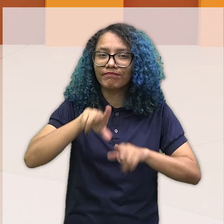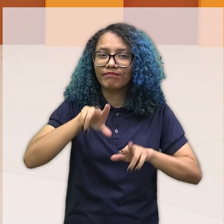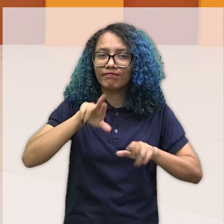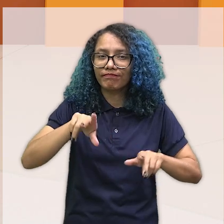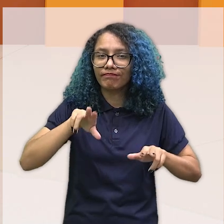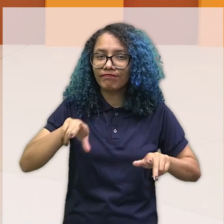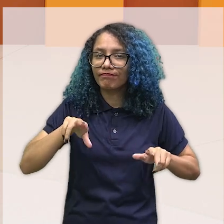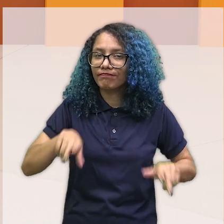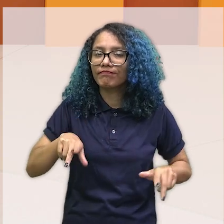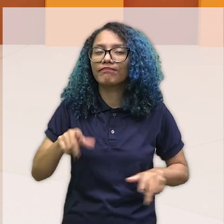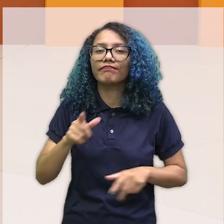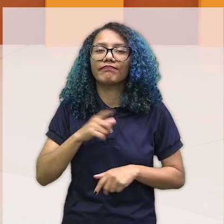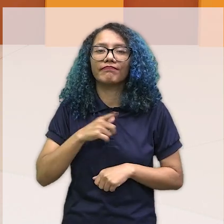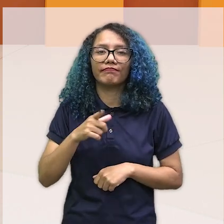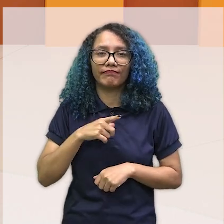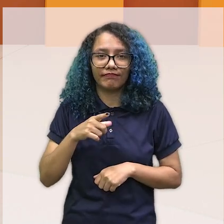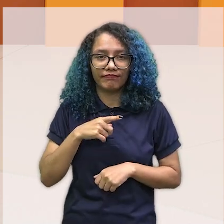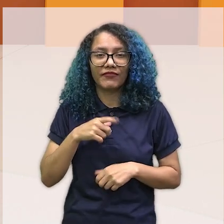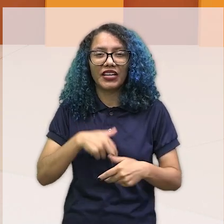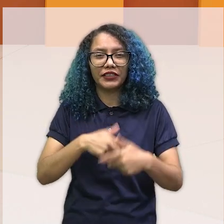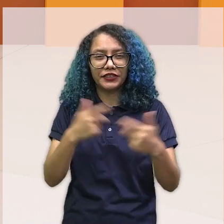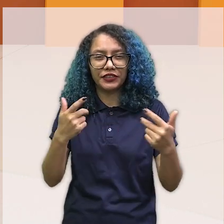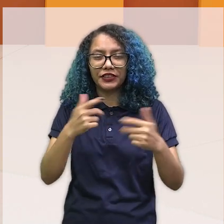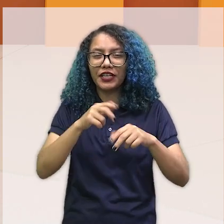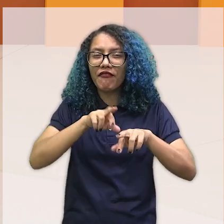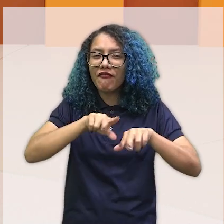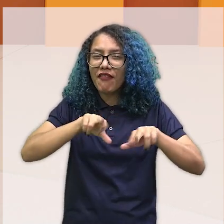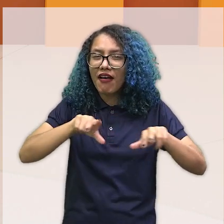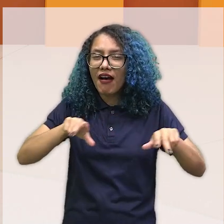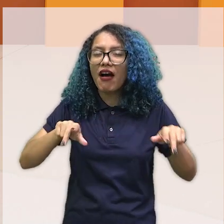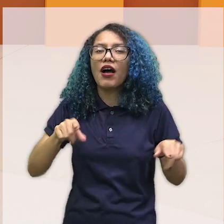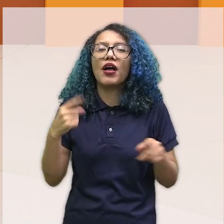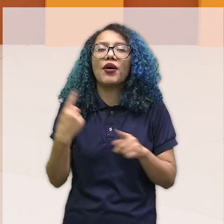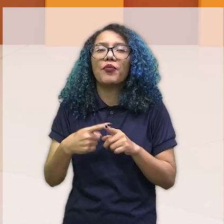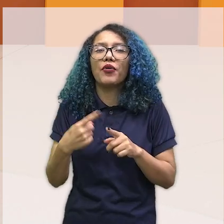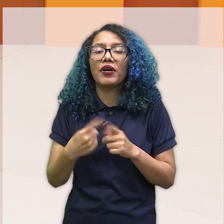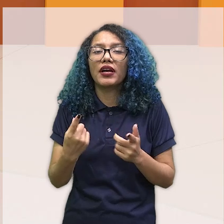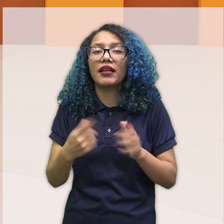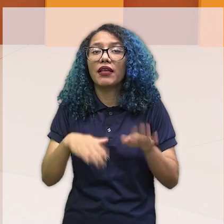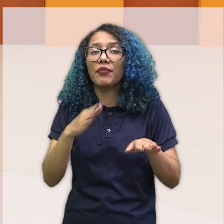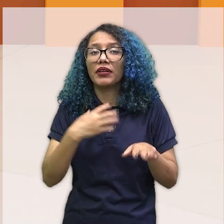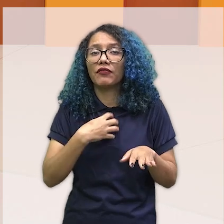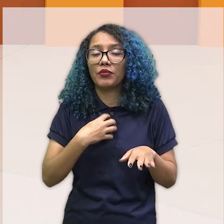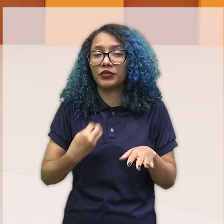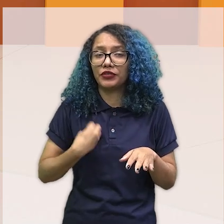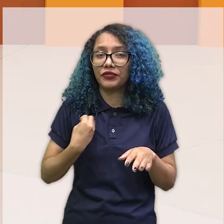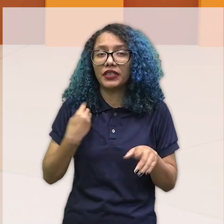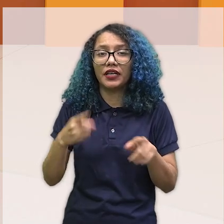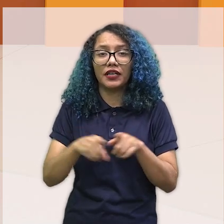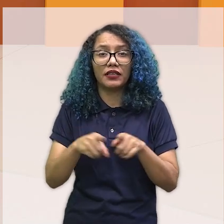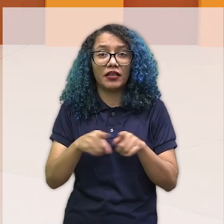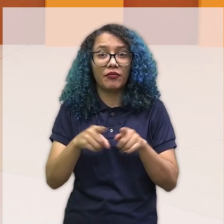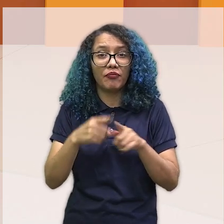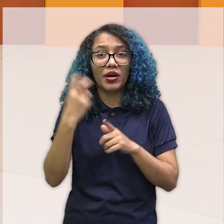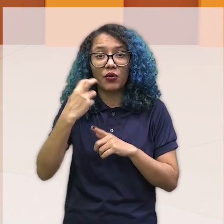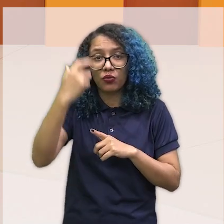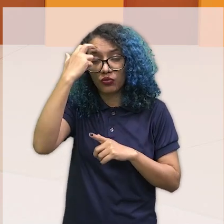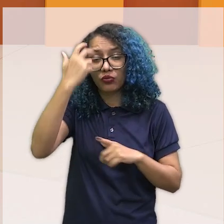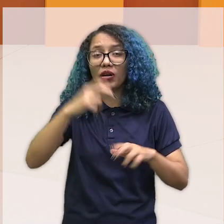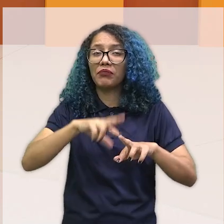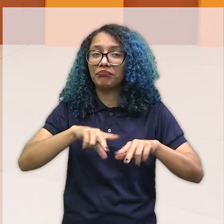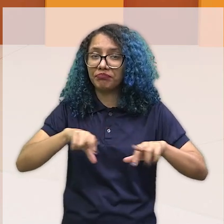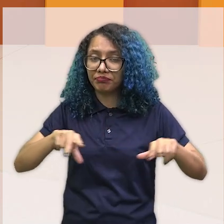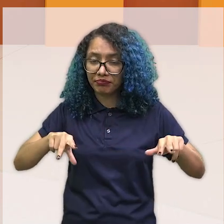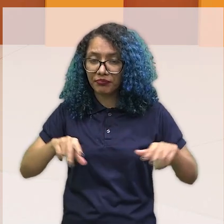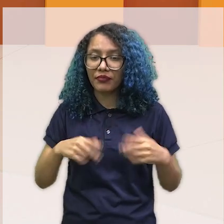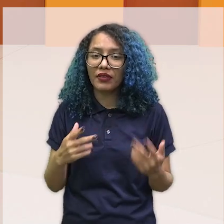de etnias por conta do modo de vida das pessoas, os tipos de culturas que são diferentes. Então, nós iremos